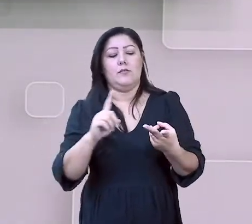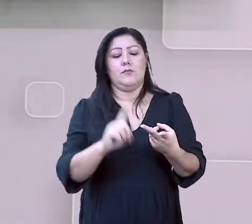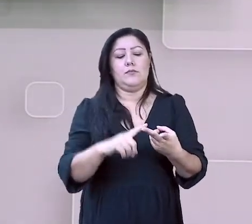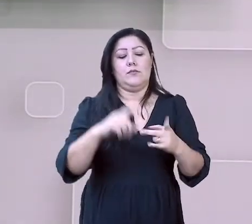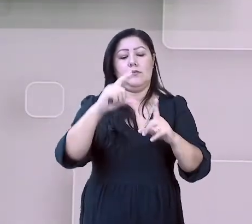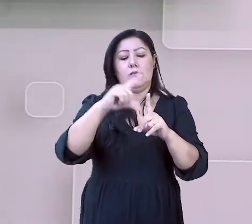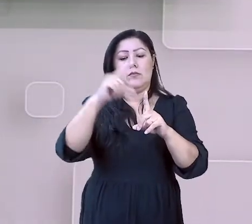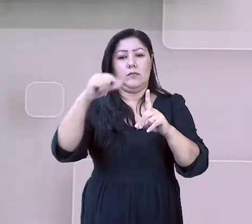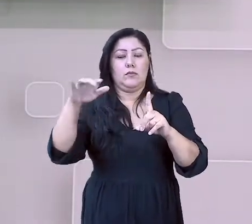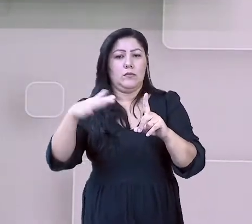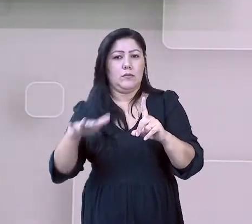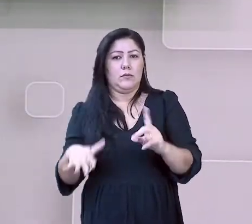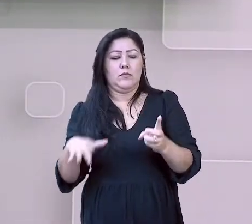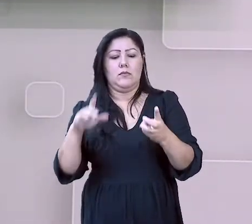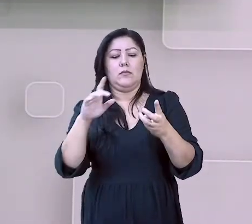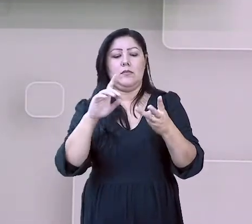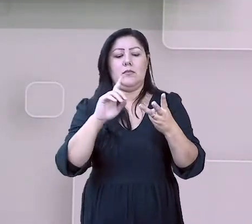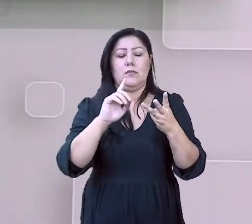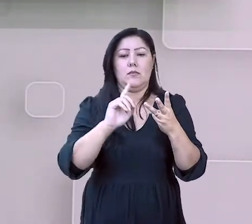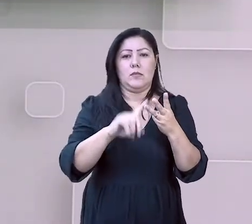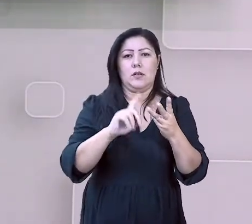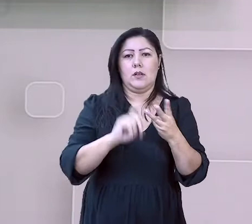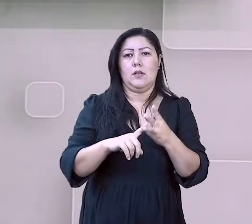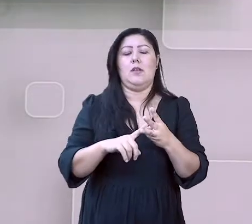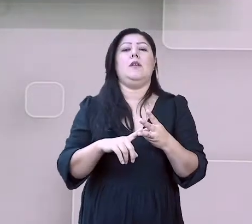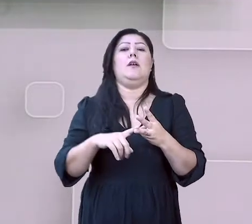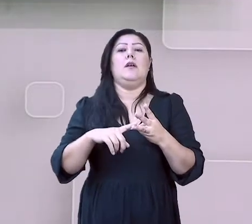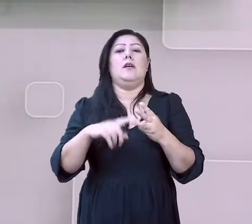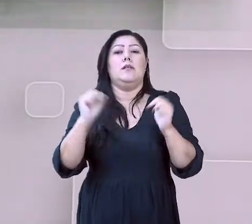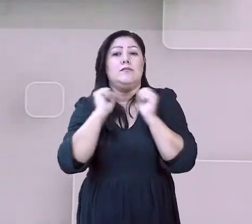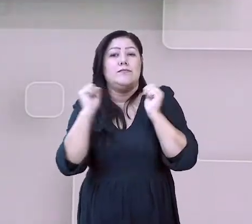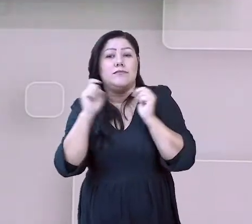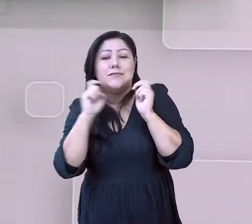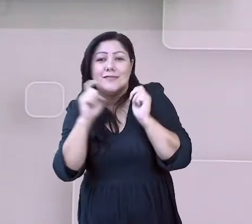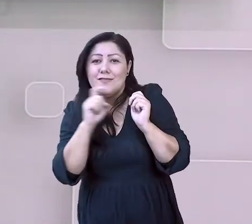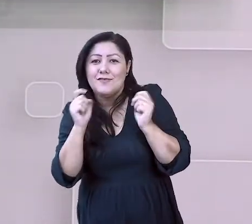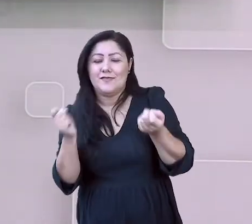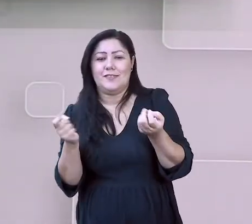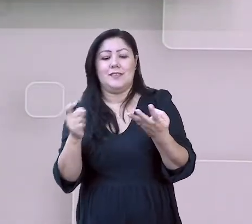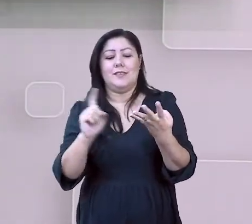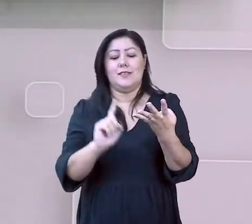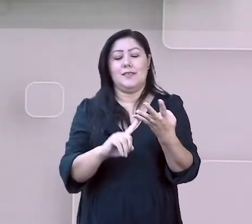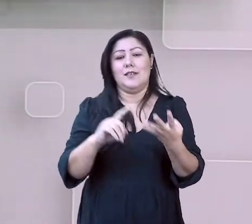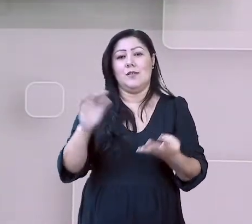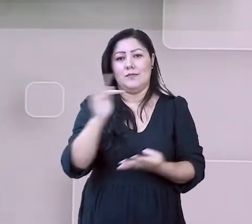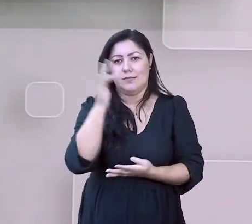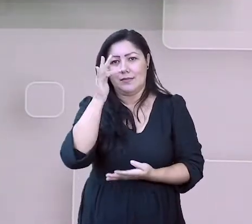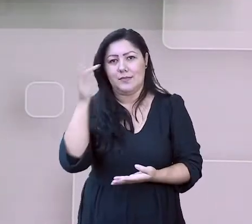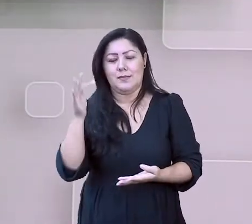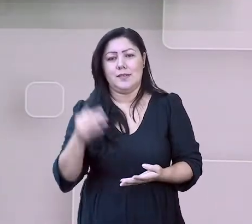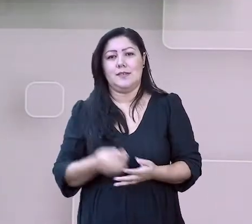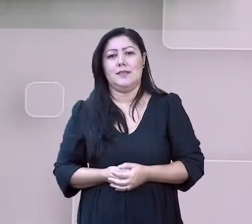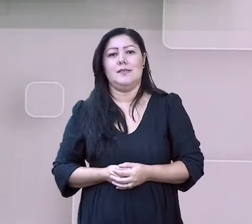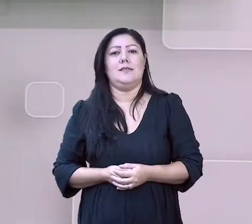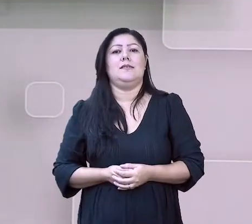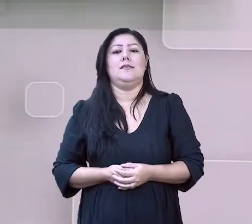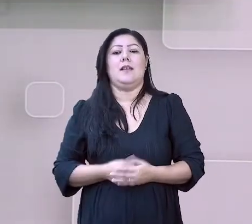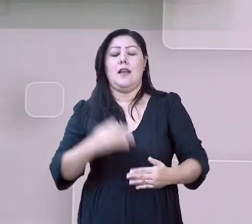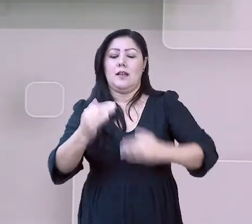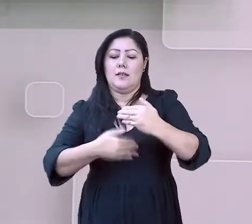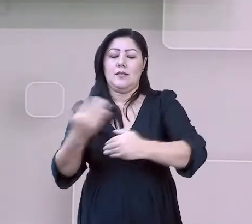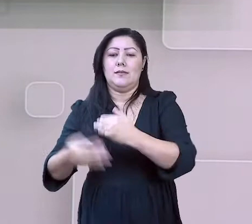outono, inverno, primavera, e aí recomeça. E o inverno